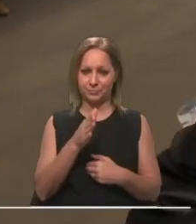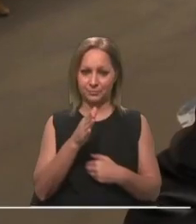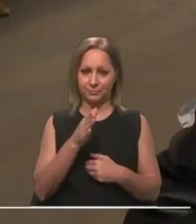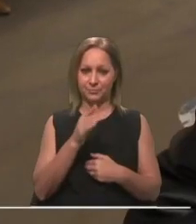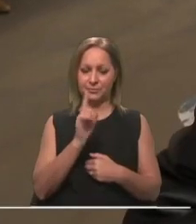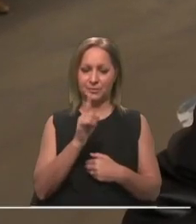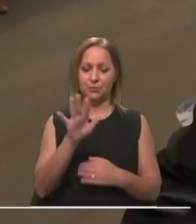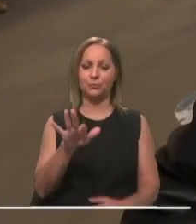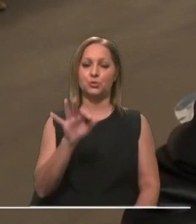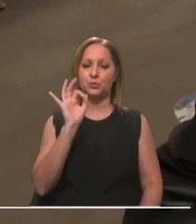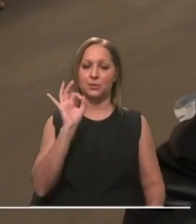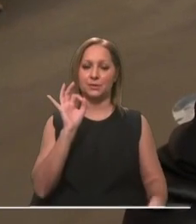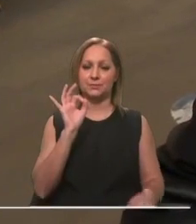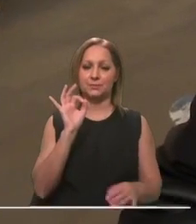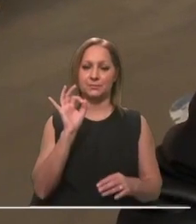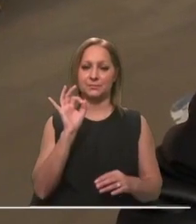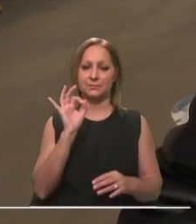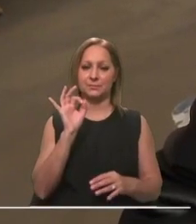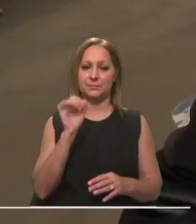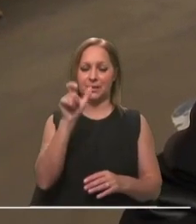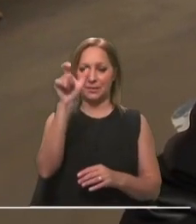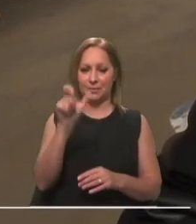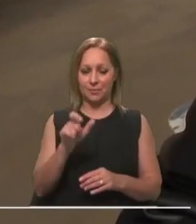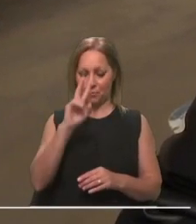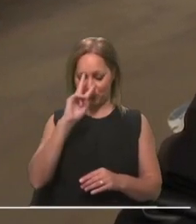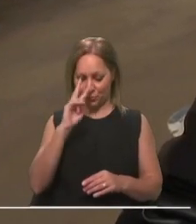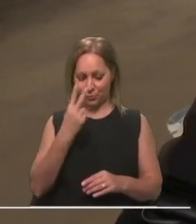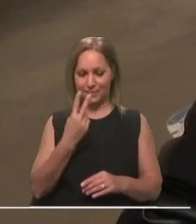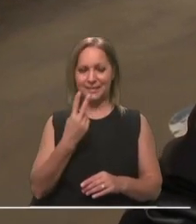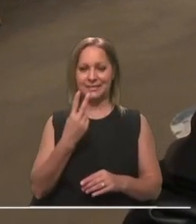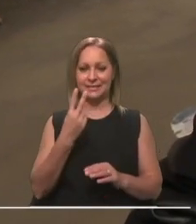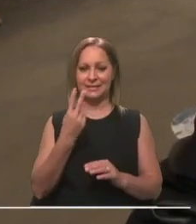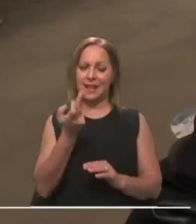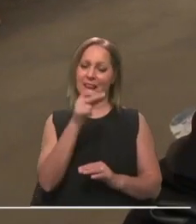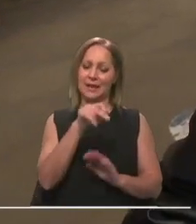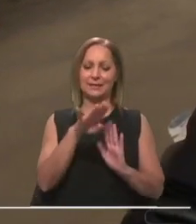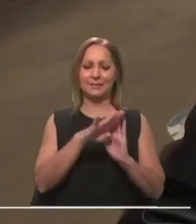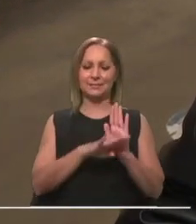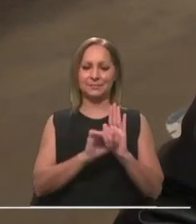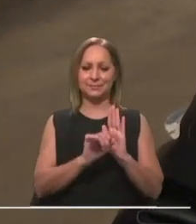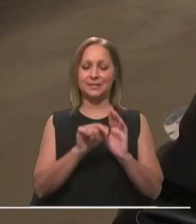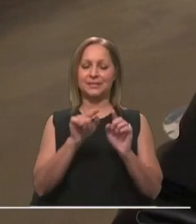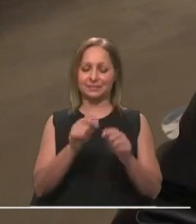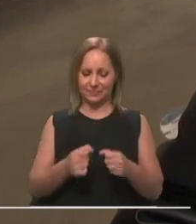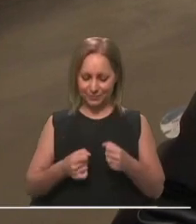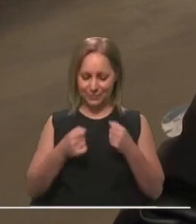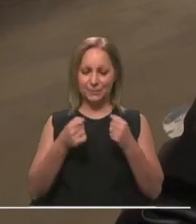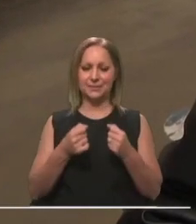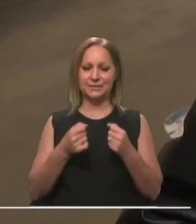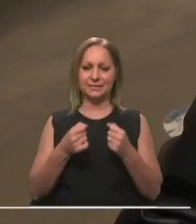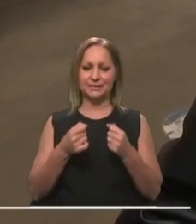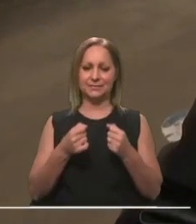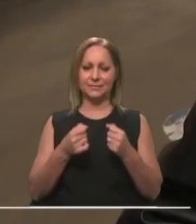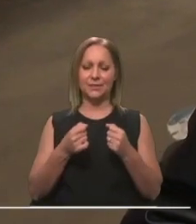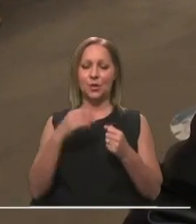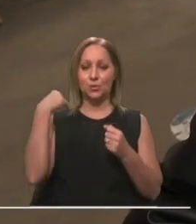Foi selecionada para a mudança de visual do nosso programa. Vamos conseguir concretizar